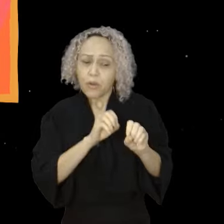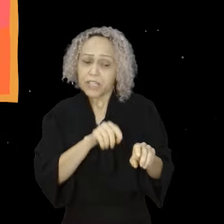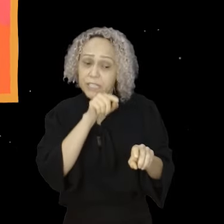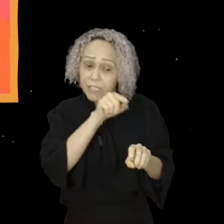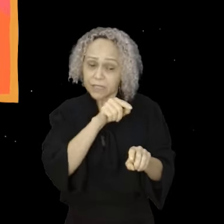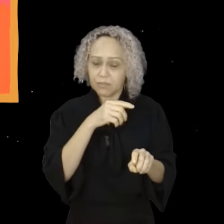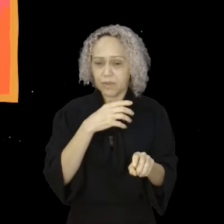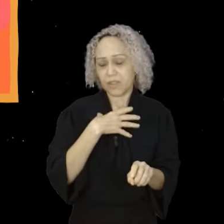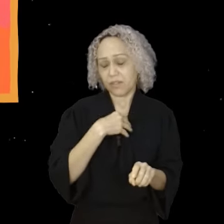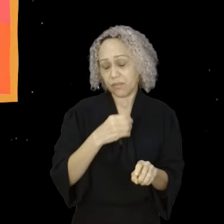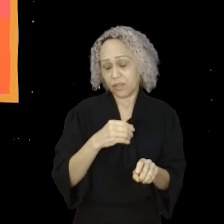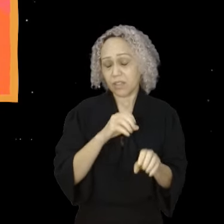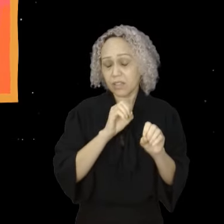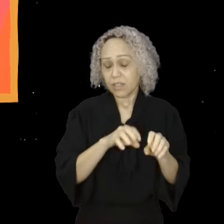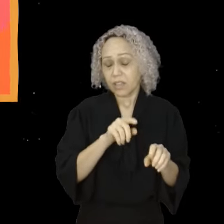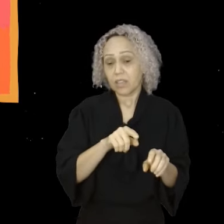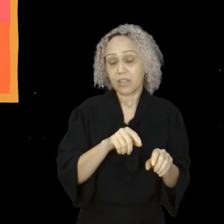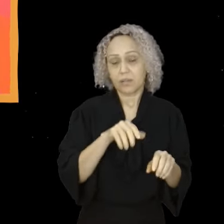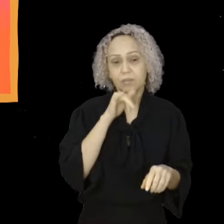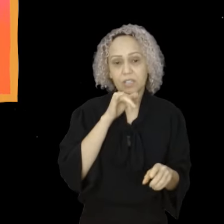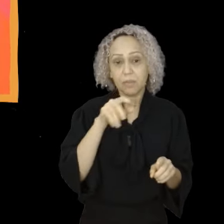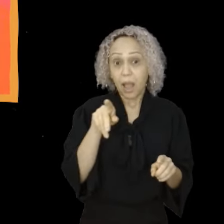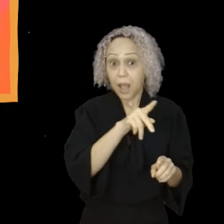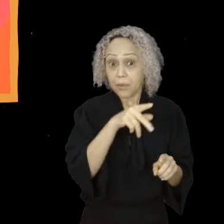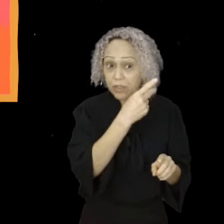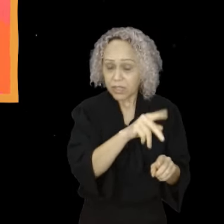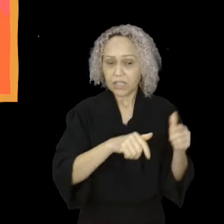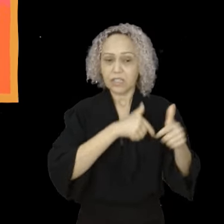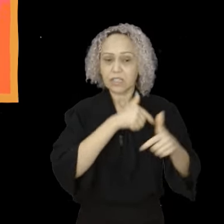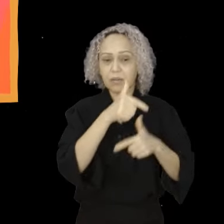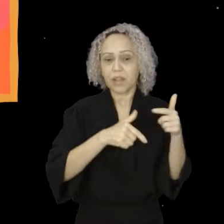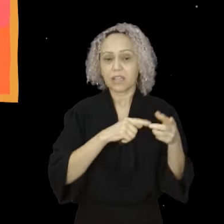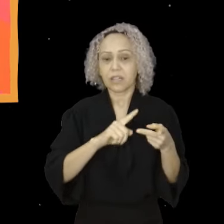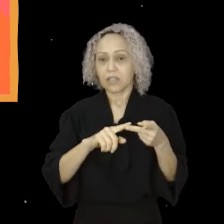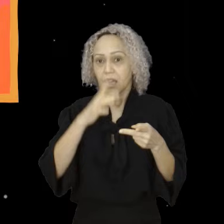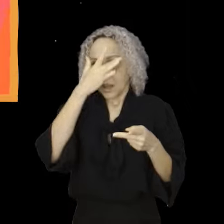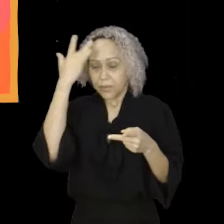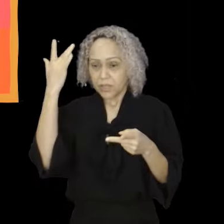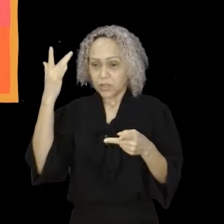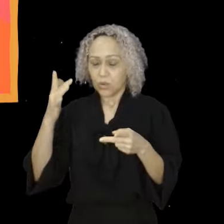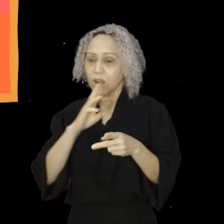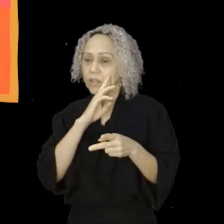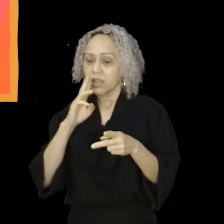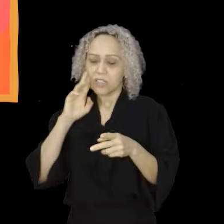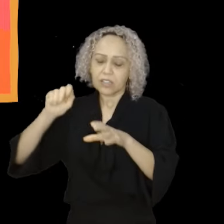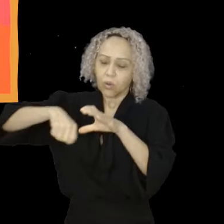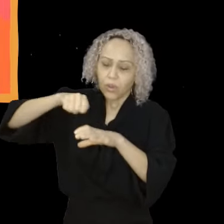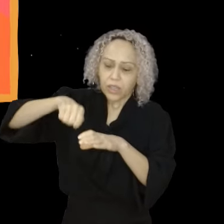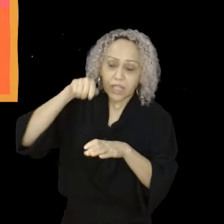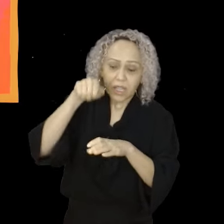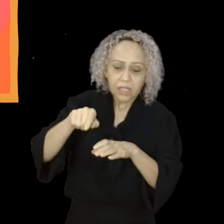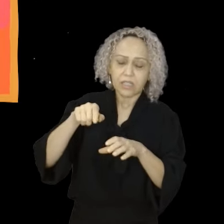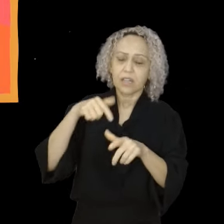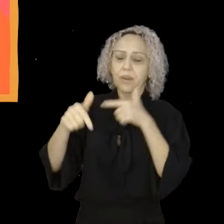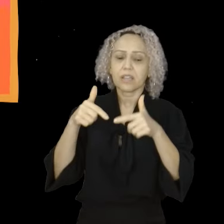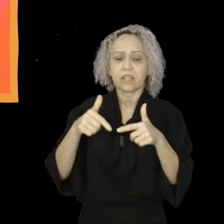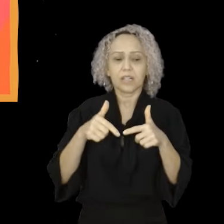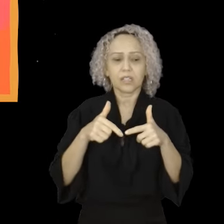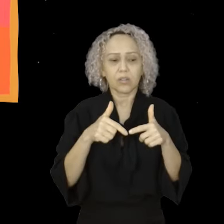pra gente no restaurante tá trabalhando, que o motorista do ônibus que a gente pegou tá trabalhando, que eu não tô com ela às vezes porque eu